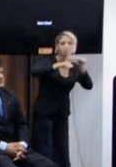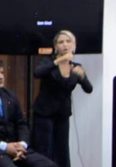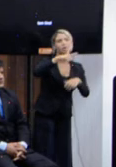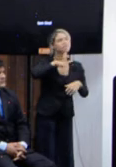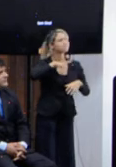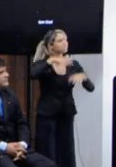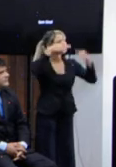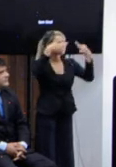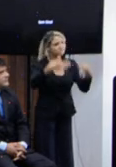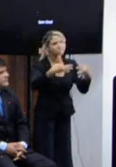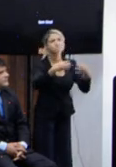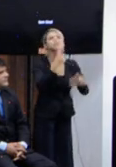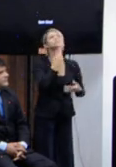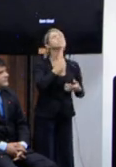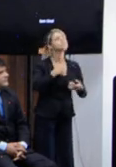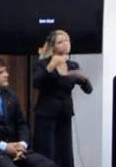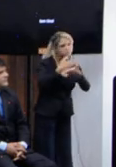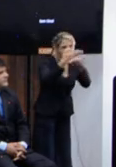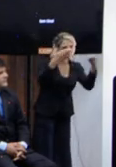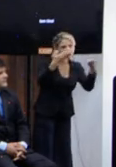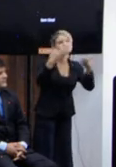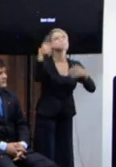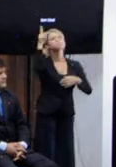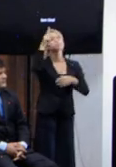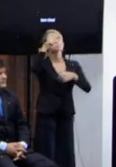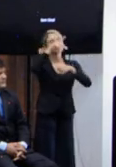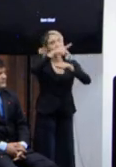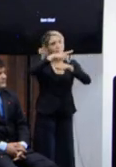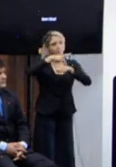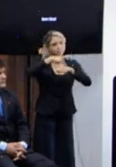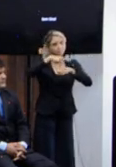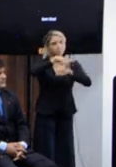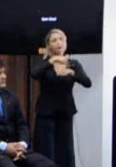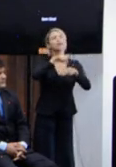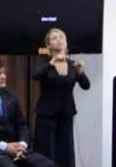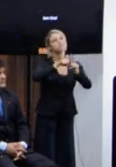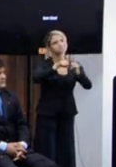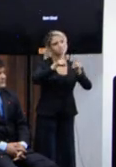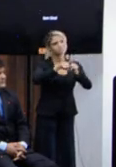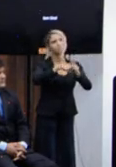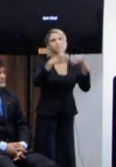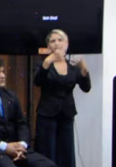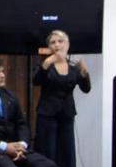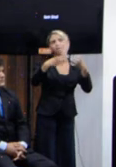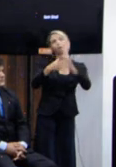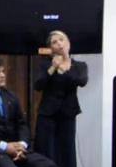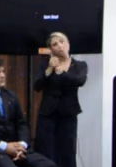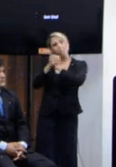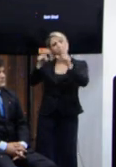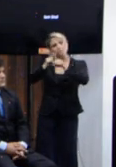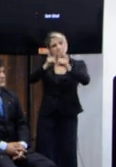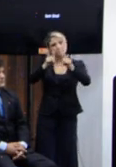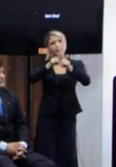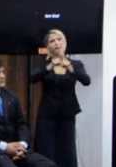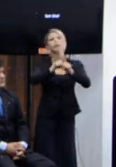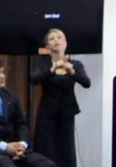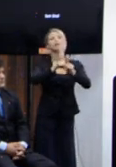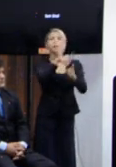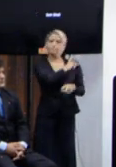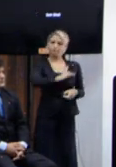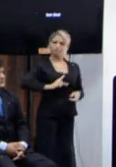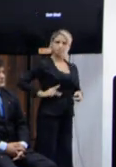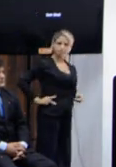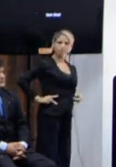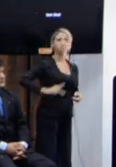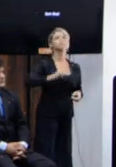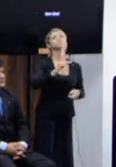para o país, para o estado e para a nossa cidade, assim como disse o nosso prefeito, doutor Leão. Quero cumprimentar o presidente eleito e agora presidente de